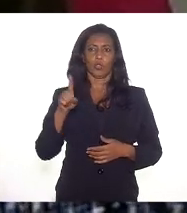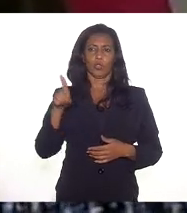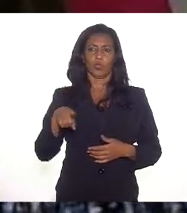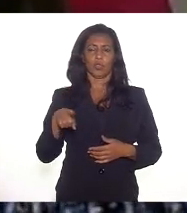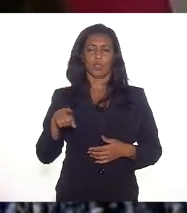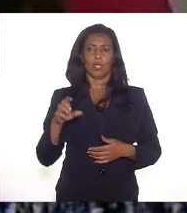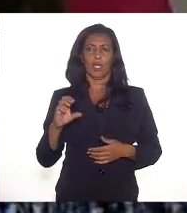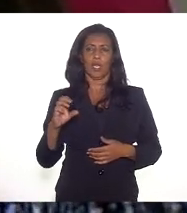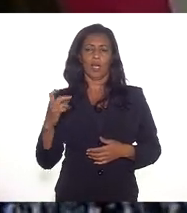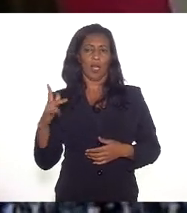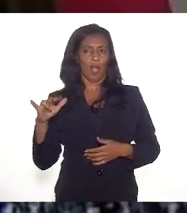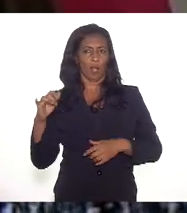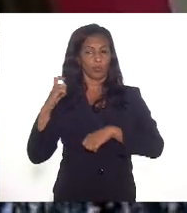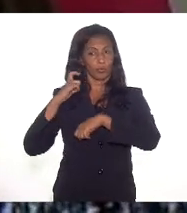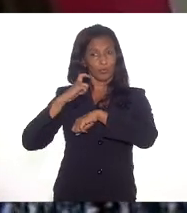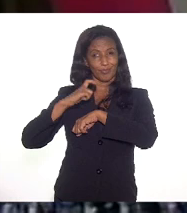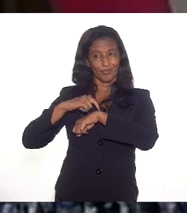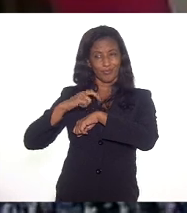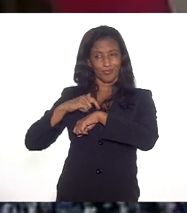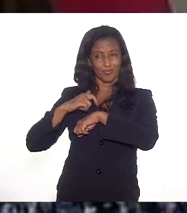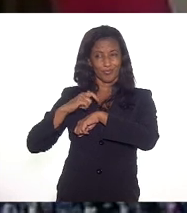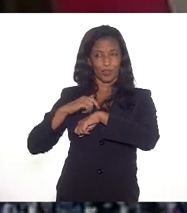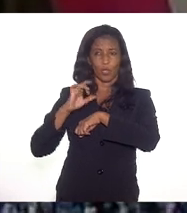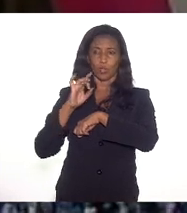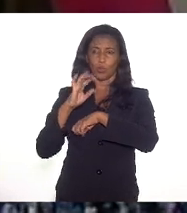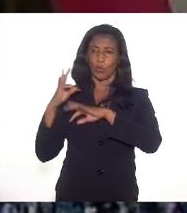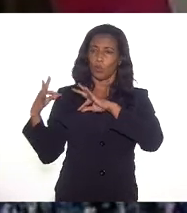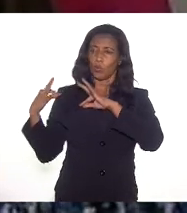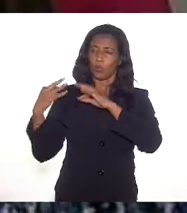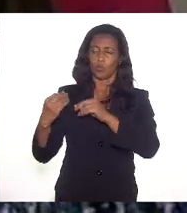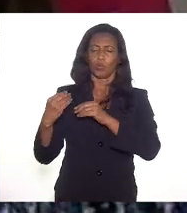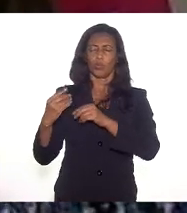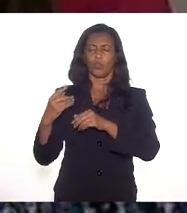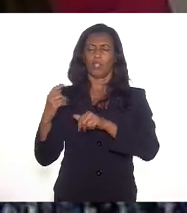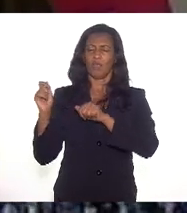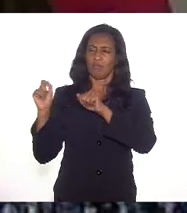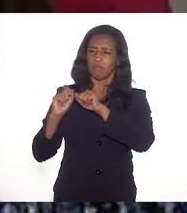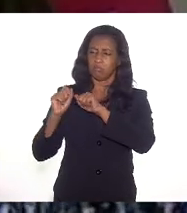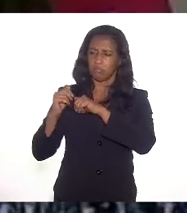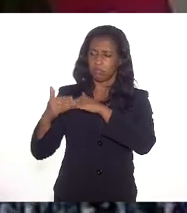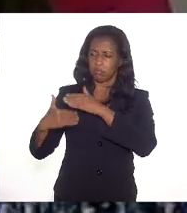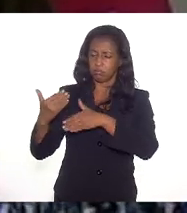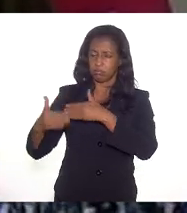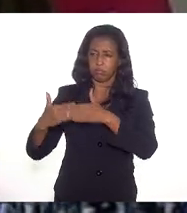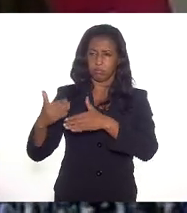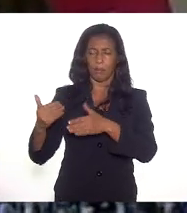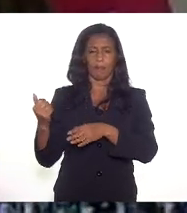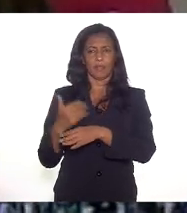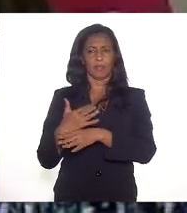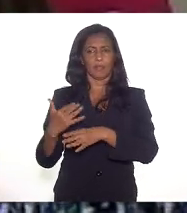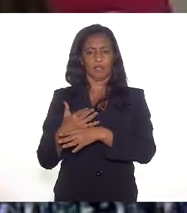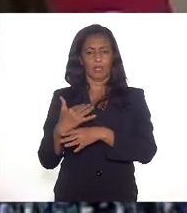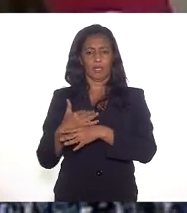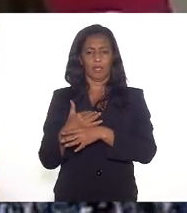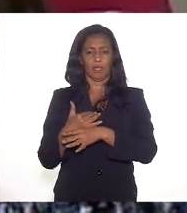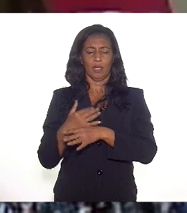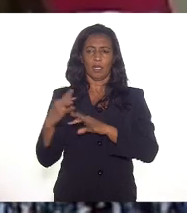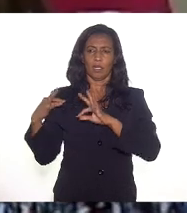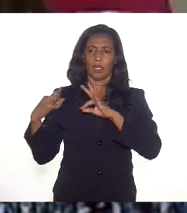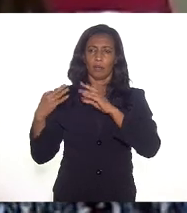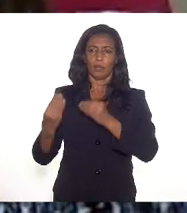ao seu tempo, não só por tudo que ele construiu para a sua cidade e por